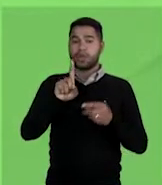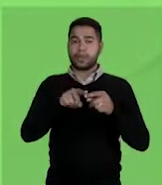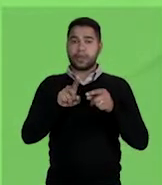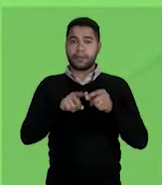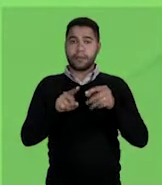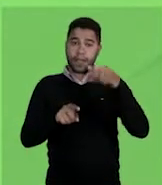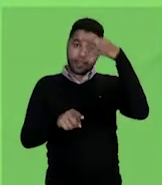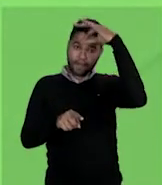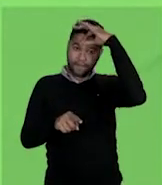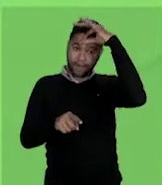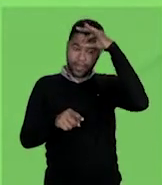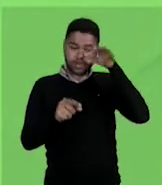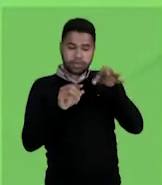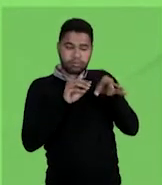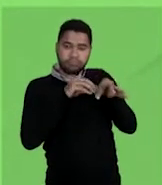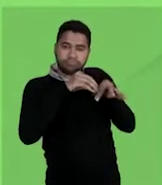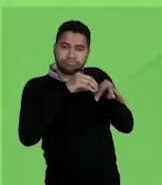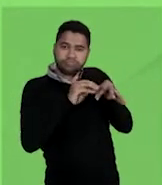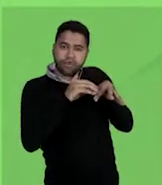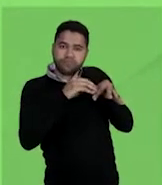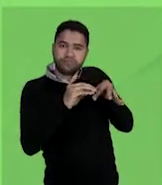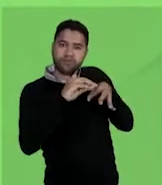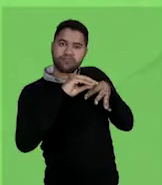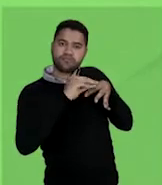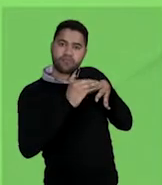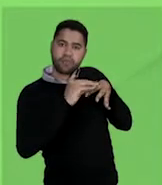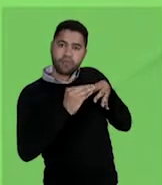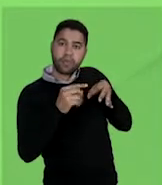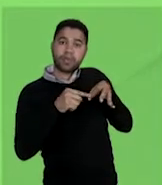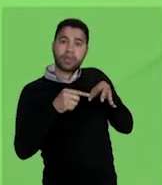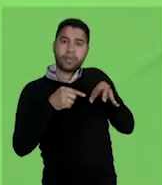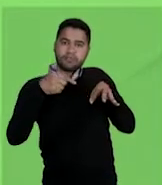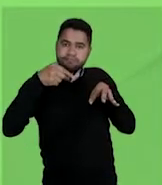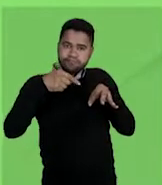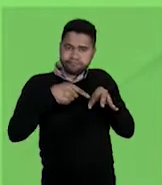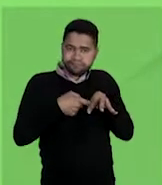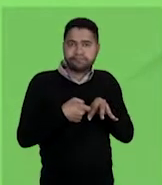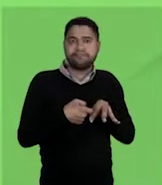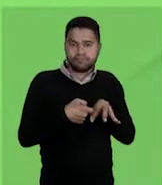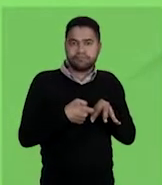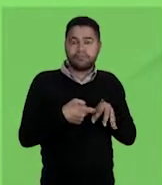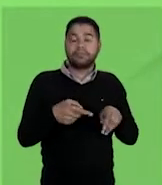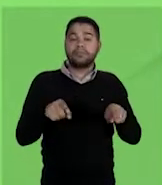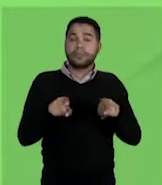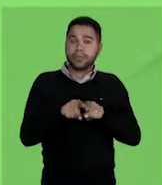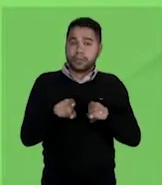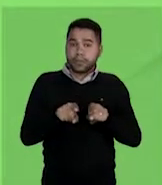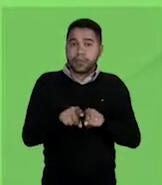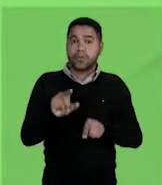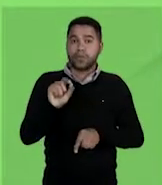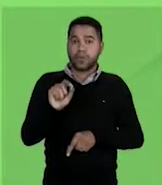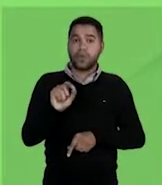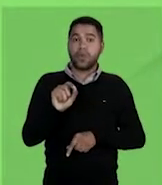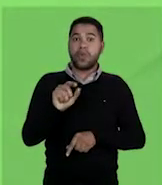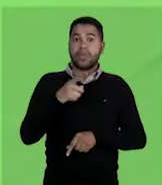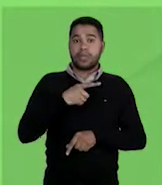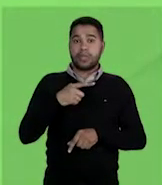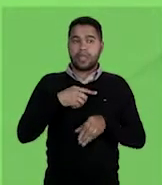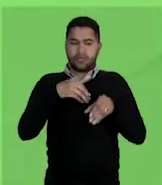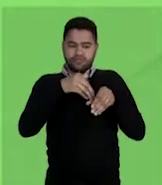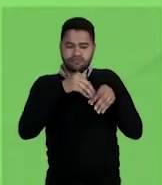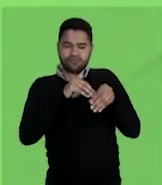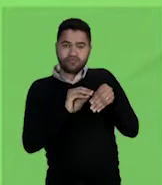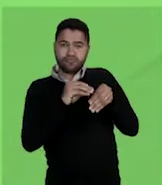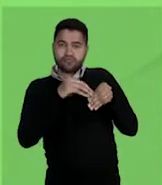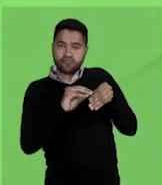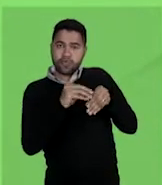que encobrem essa região e a entrada do canal vaginal. nós teremos os grandes lábios